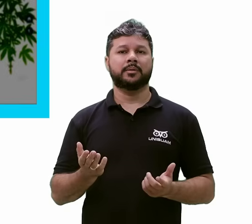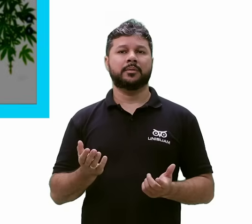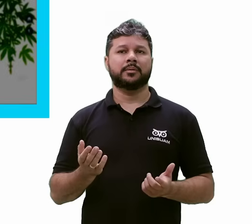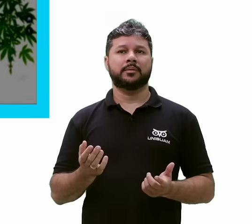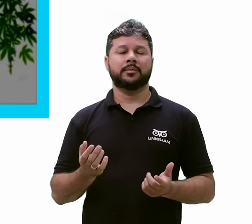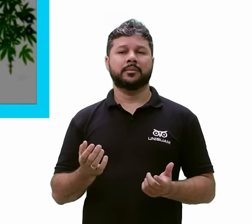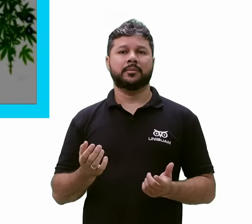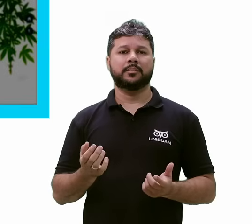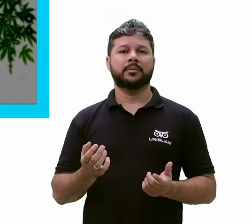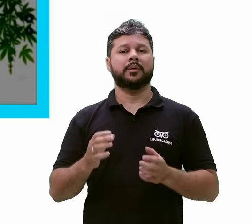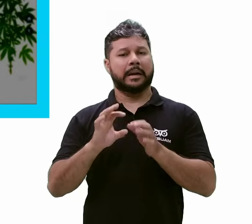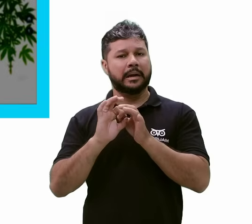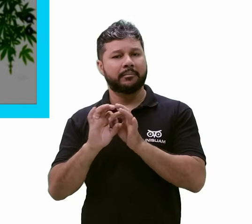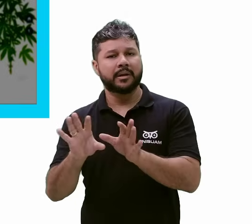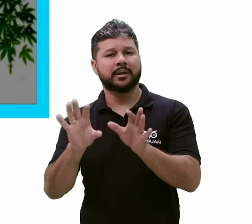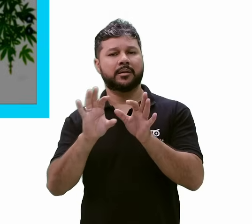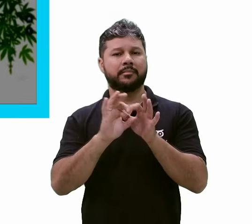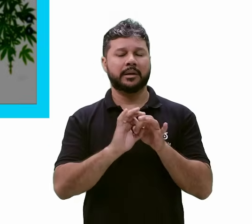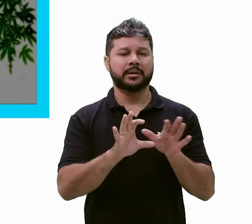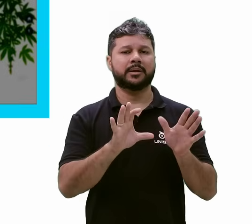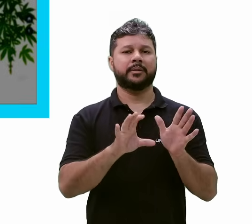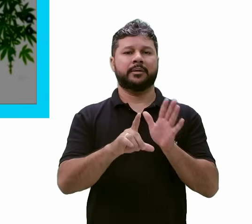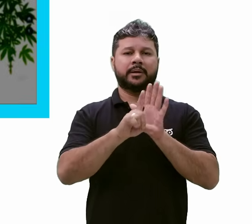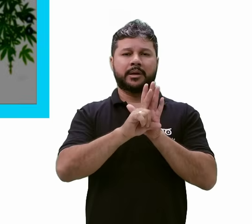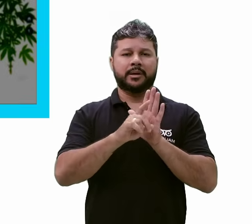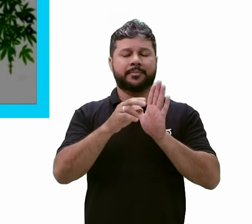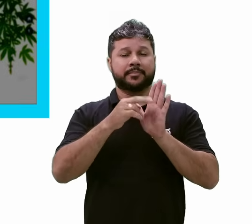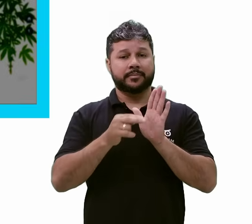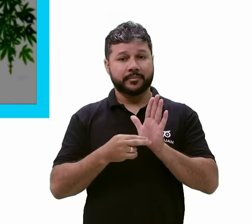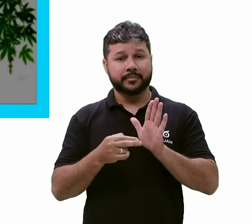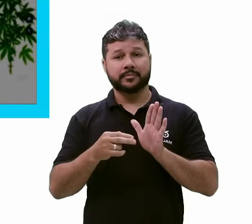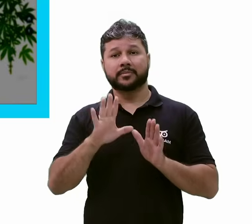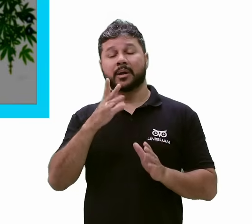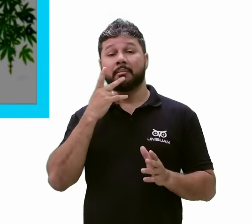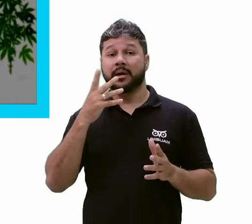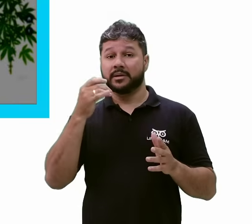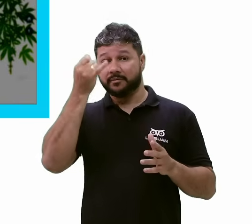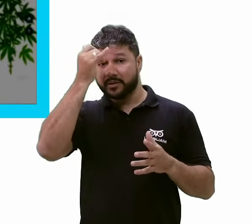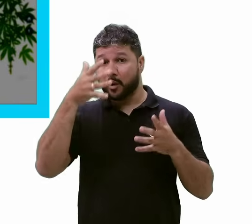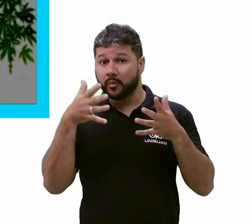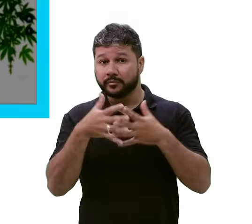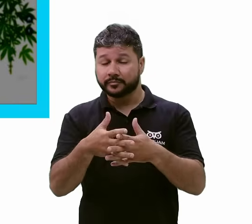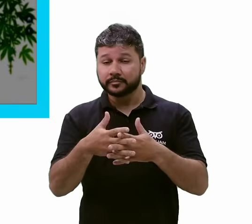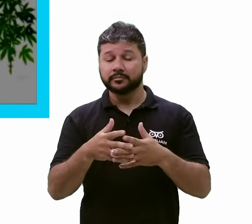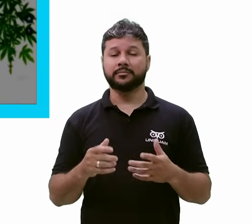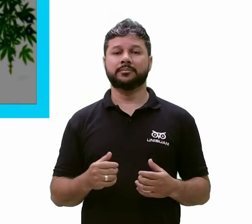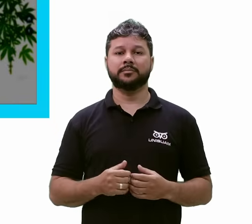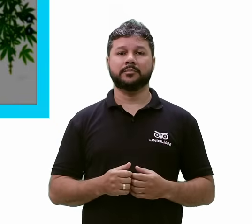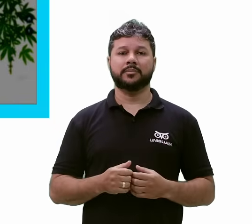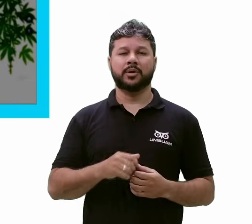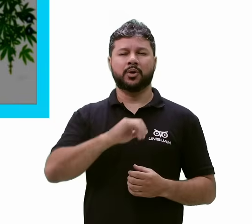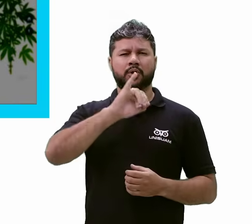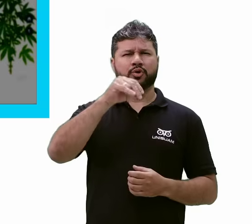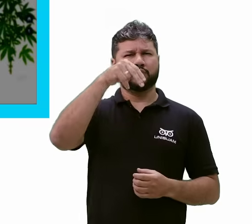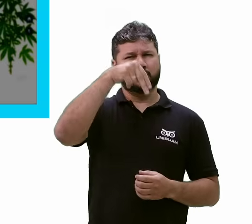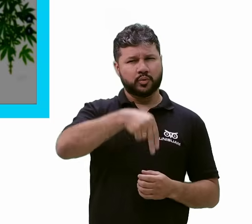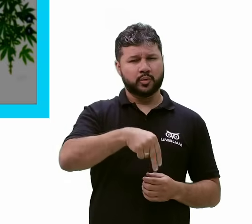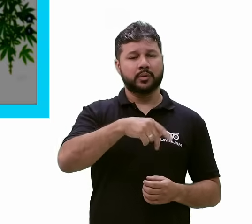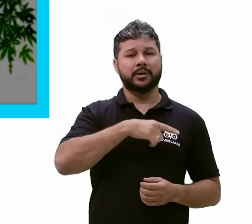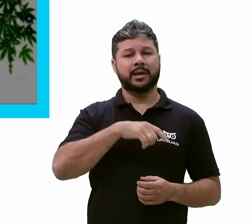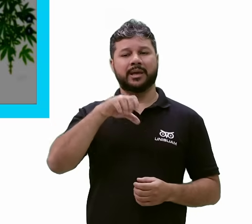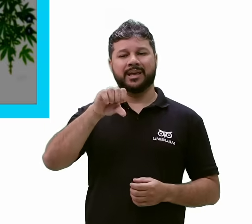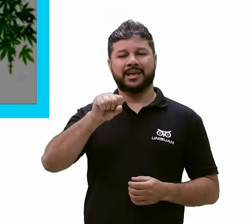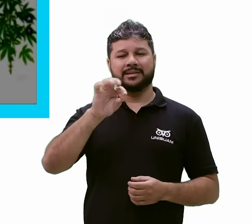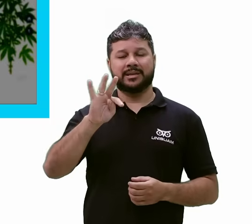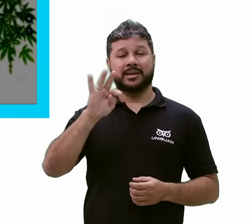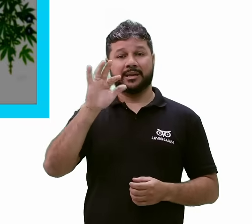com relação a permissões, né? Mas é importante que vocês não confundam que em junho, né,